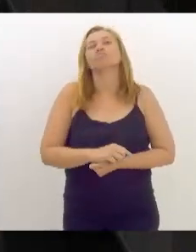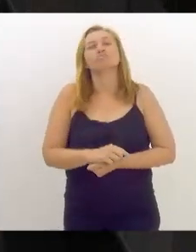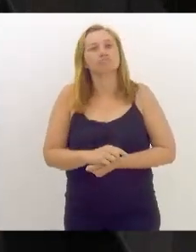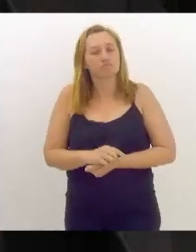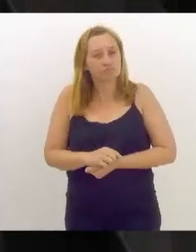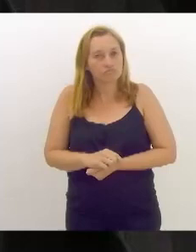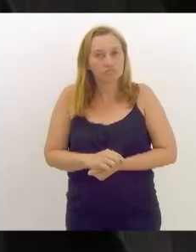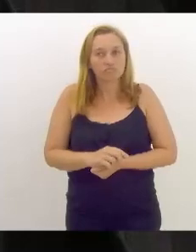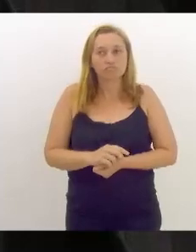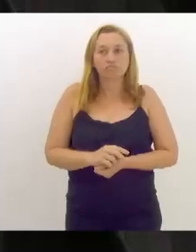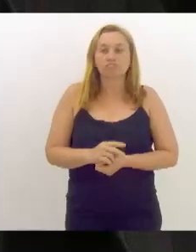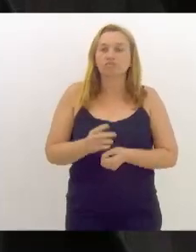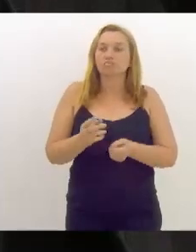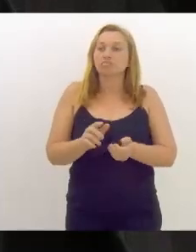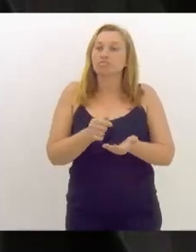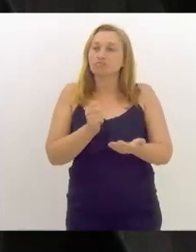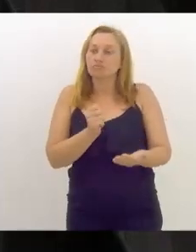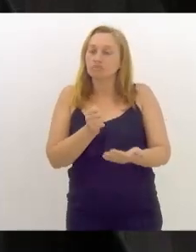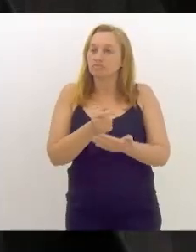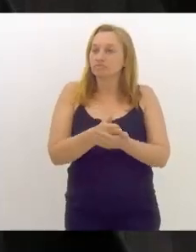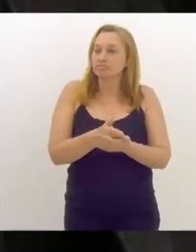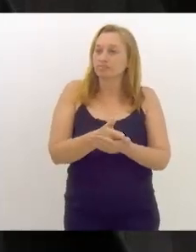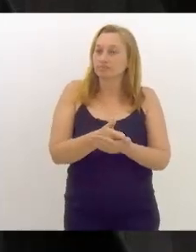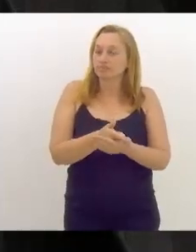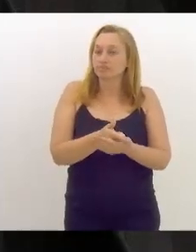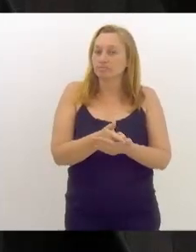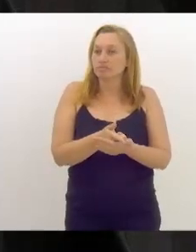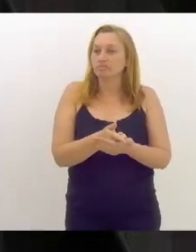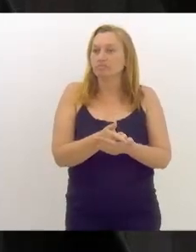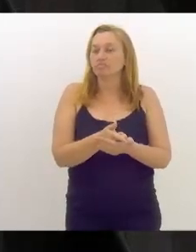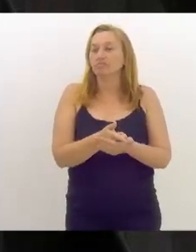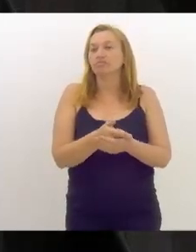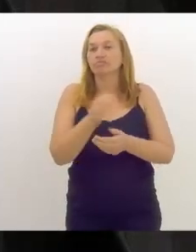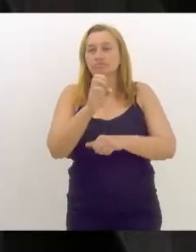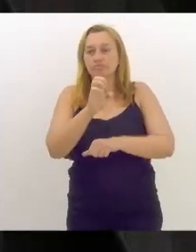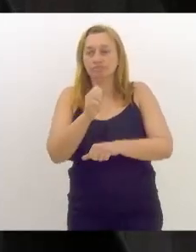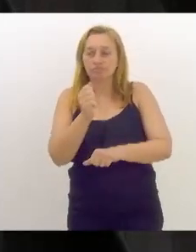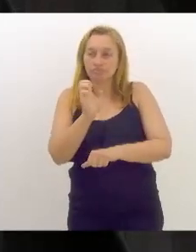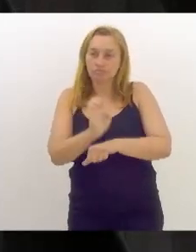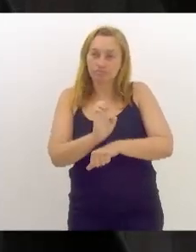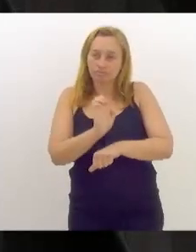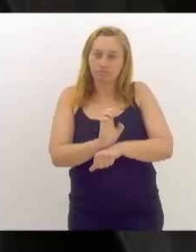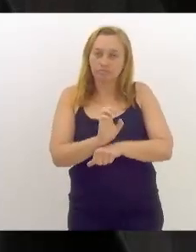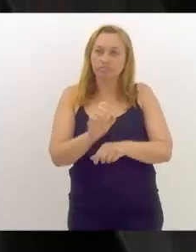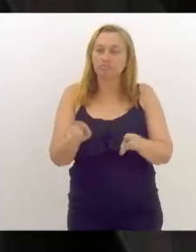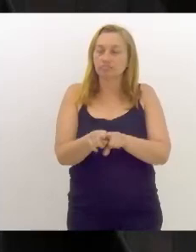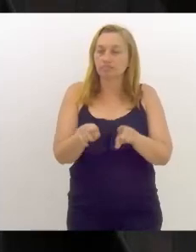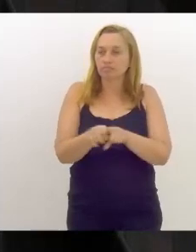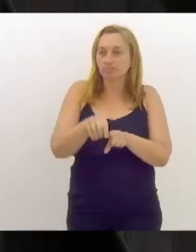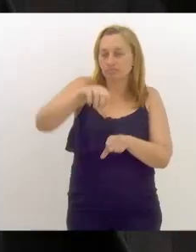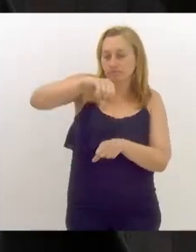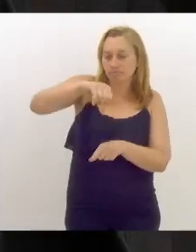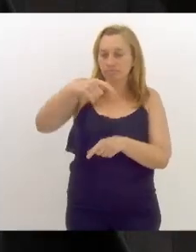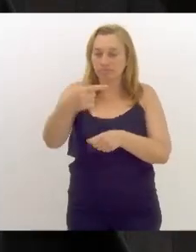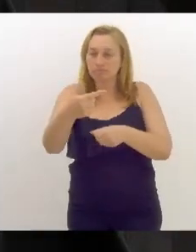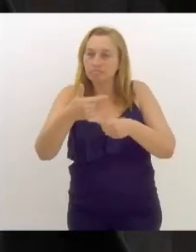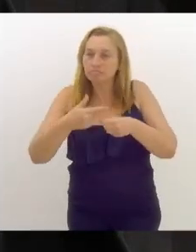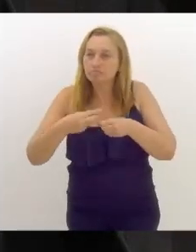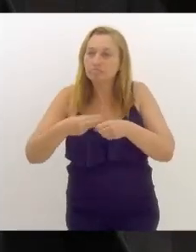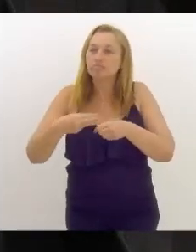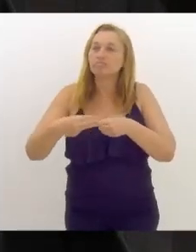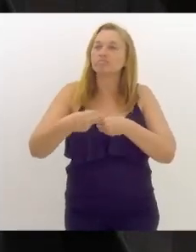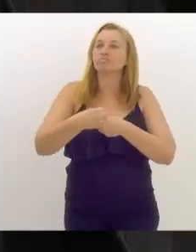sob o ponto de vista de receita para o Estado e para os nossos 92